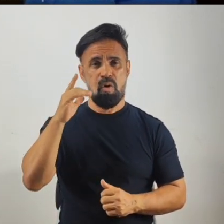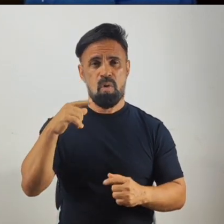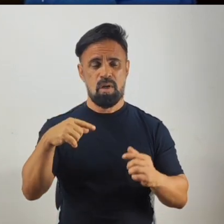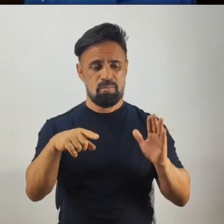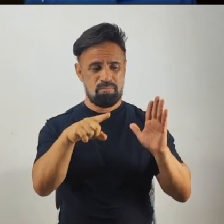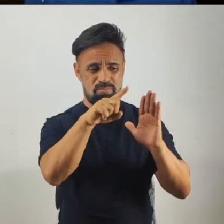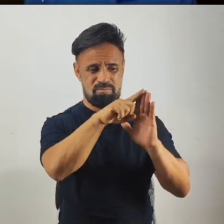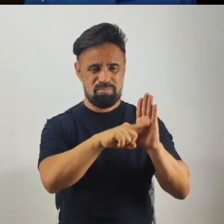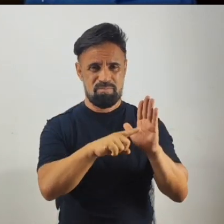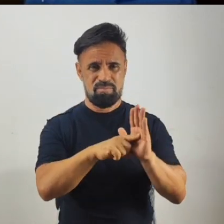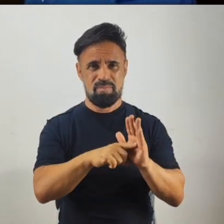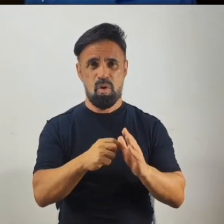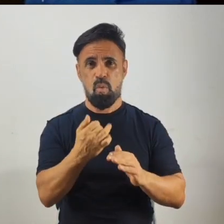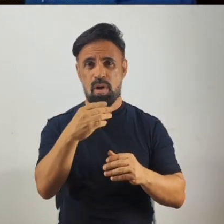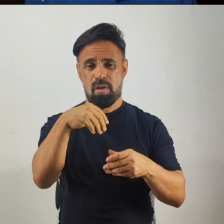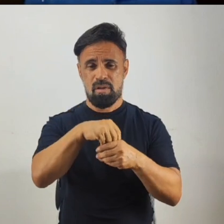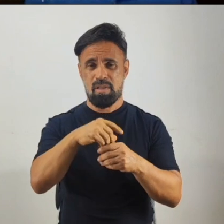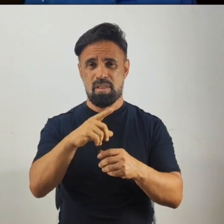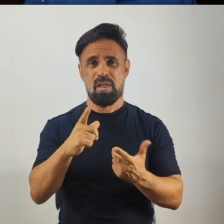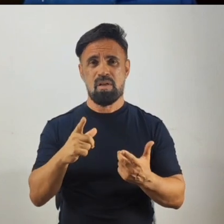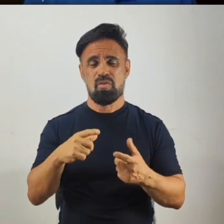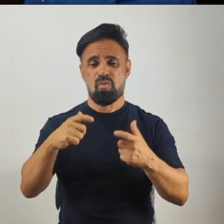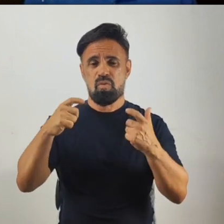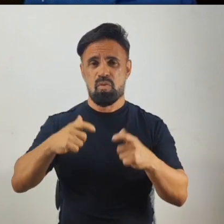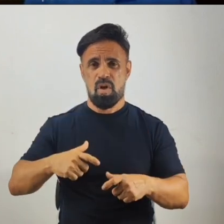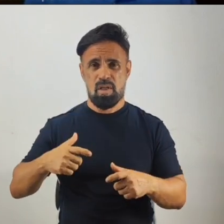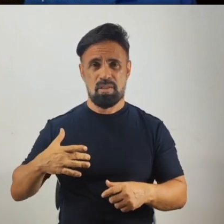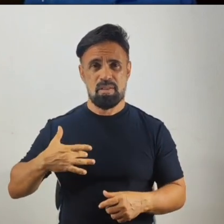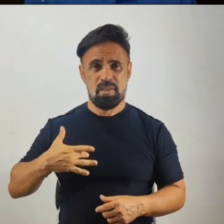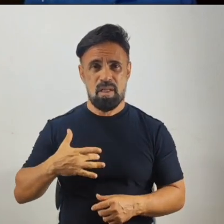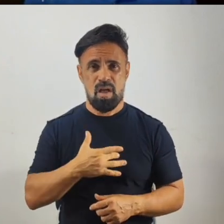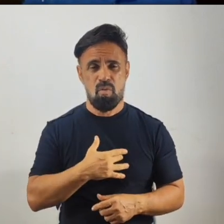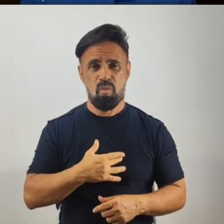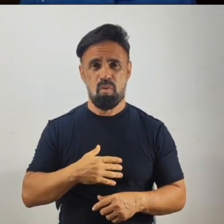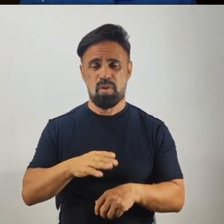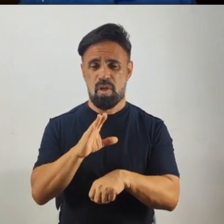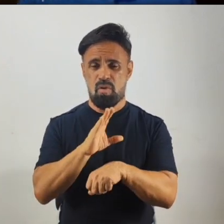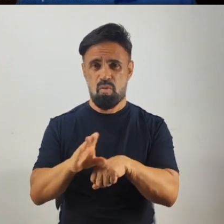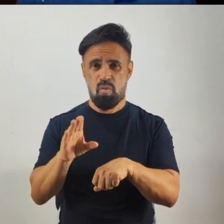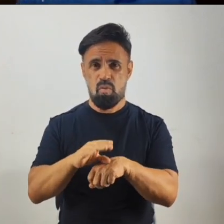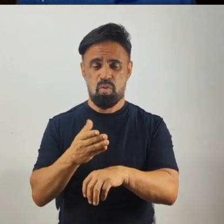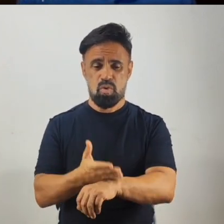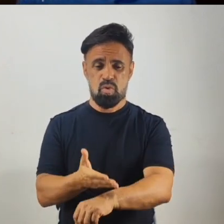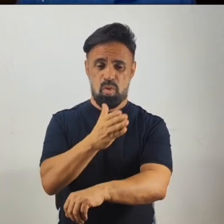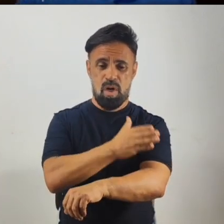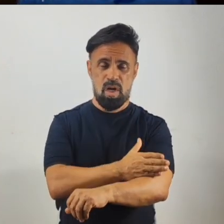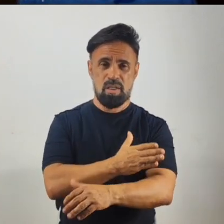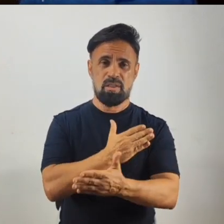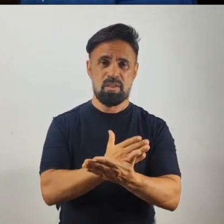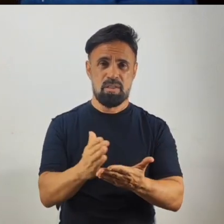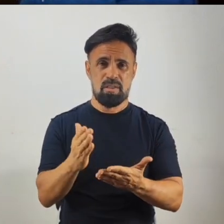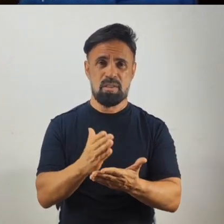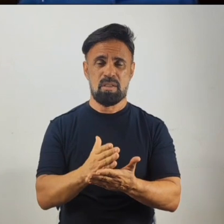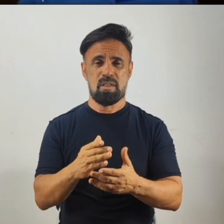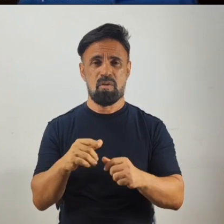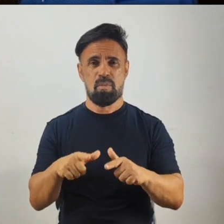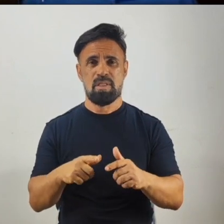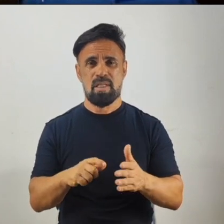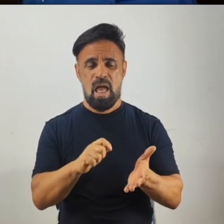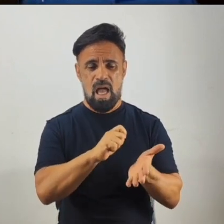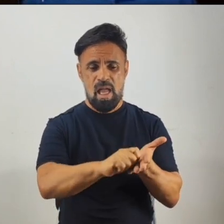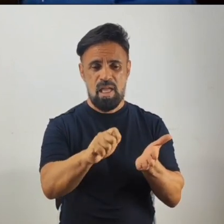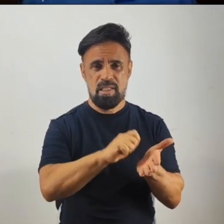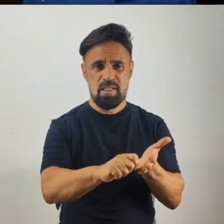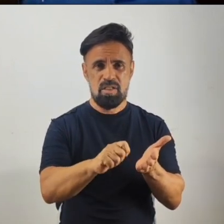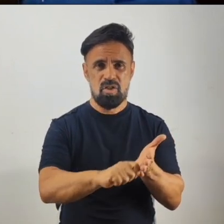a quantidade de pessoas de acordo com a demanda da unidade, as capacitações antes de começar